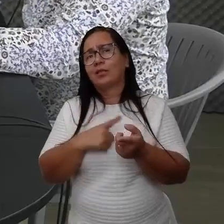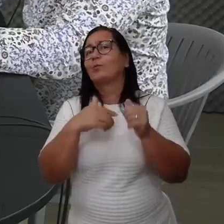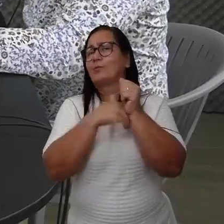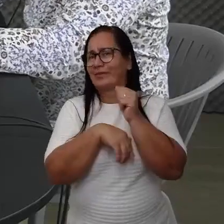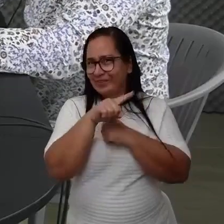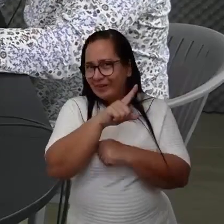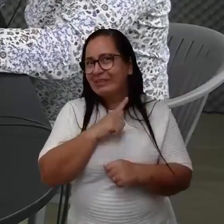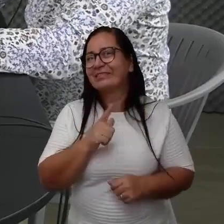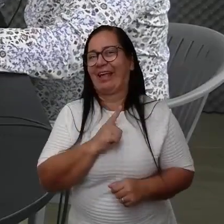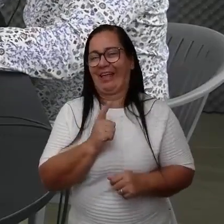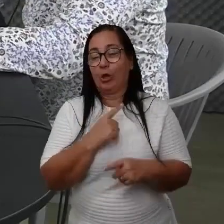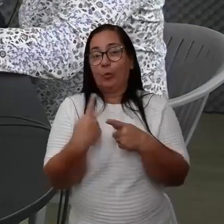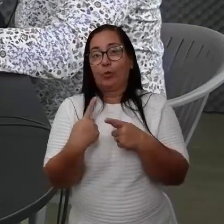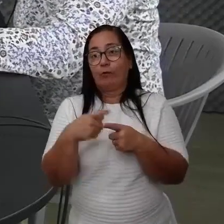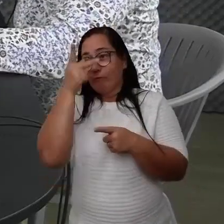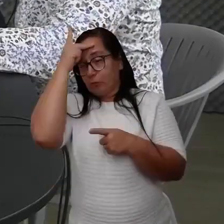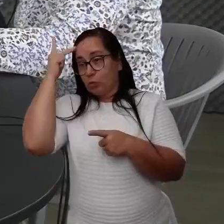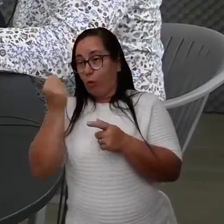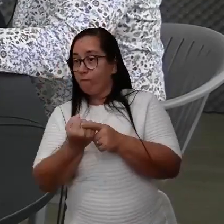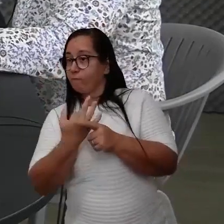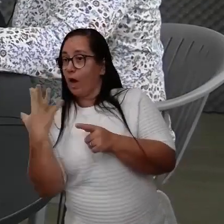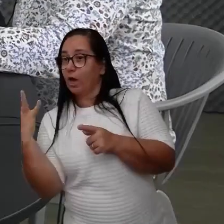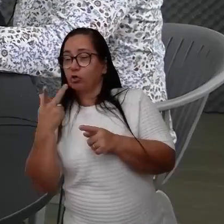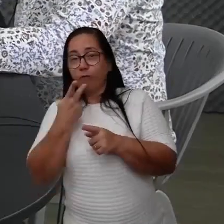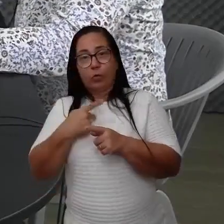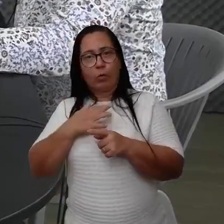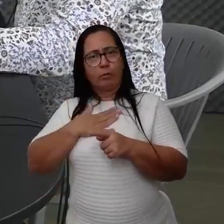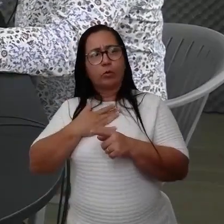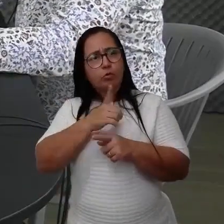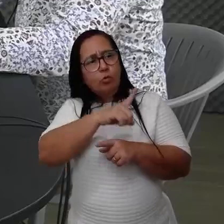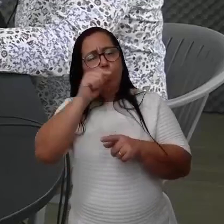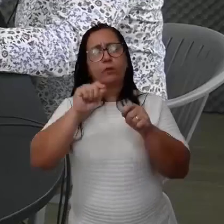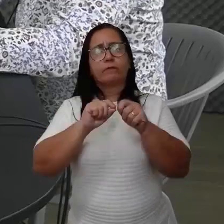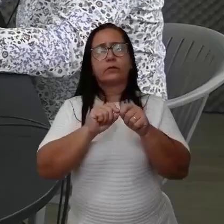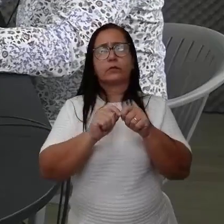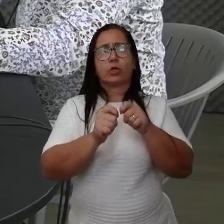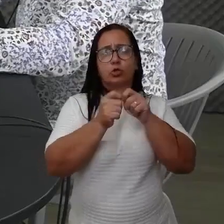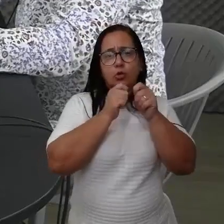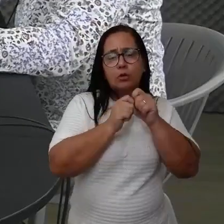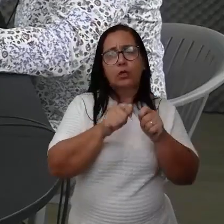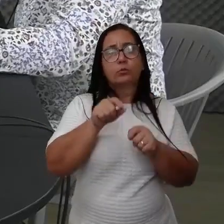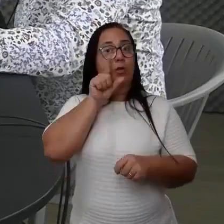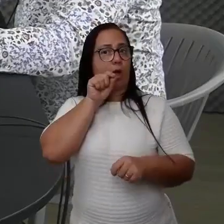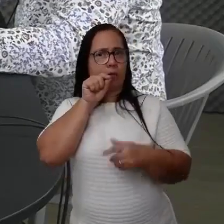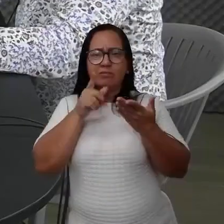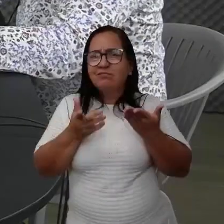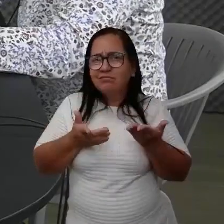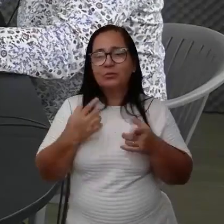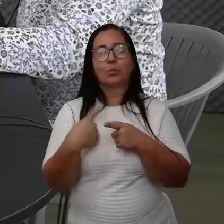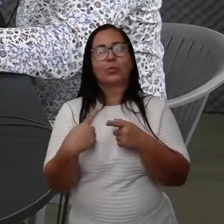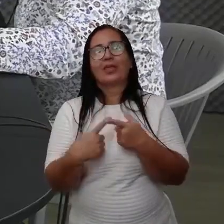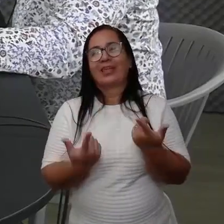segredo ali, né? Porque já várias pessoas que passaram por mim assim, não, eu escolhi fazer jornalismo, mas eu escolhi fazer jornalismo na Unicap. Existe